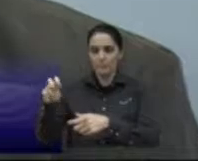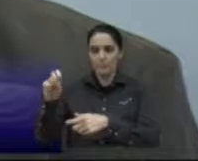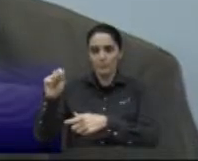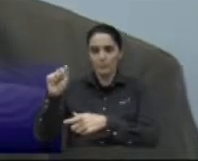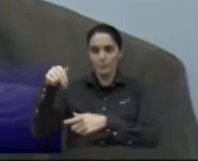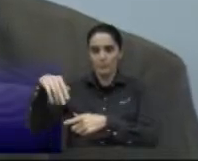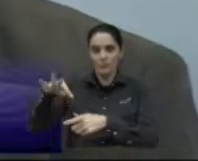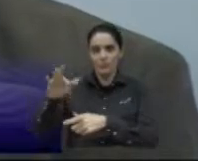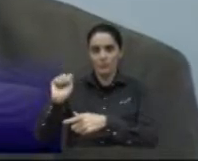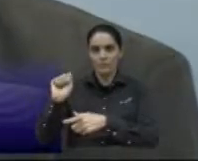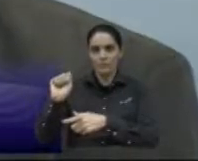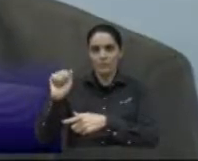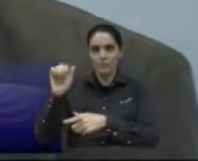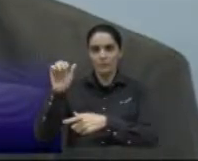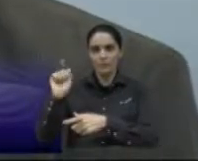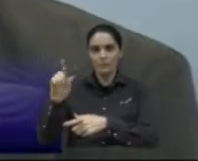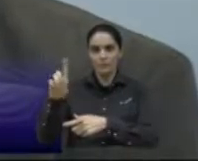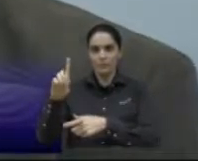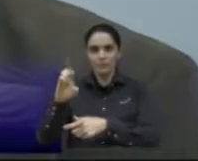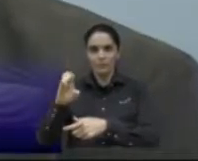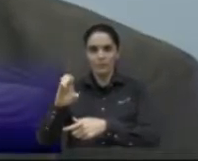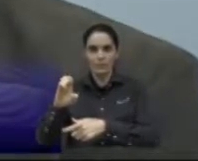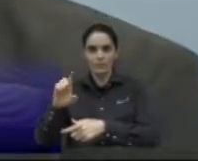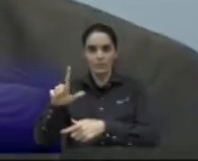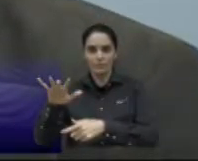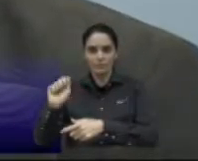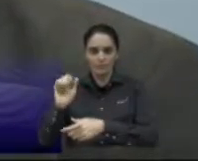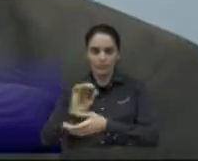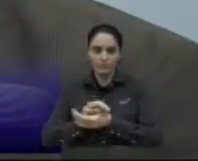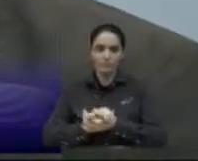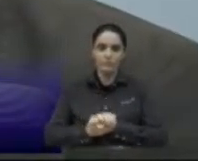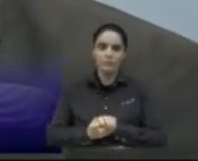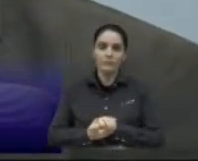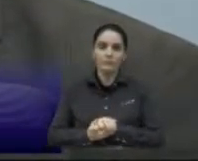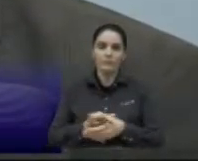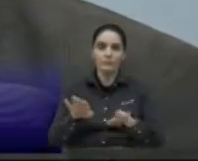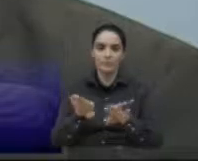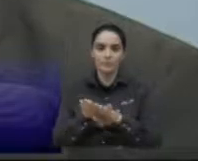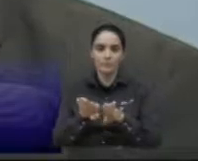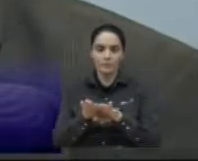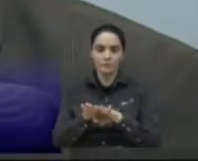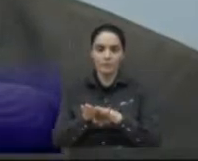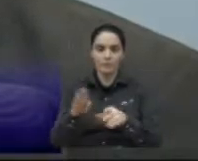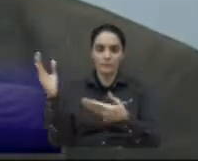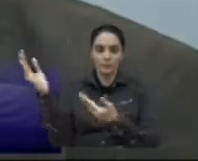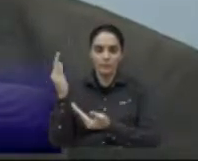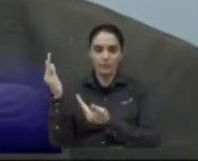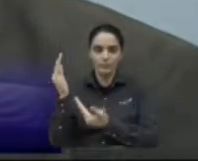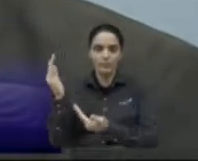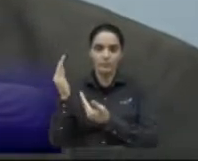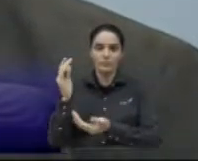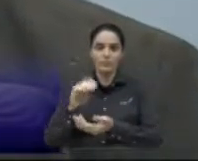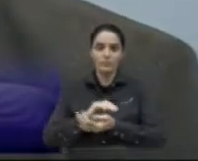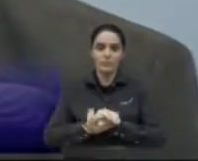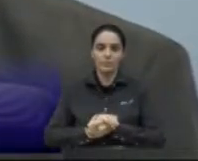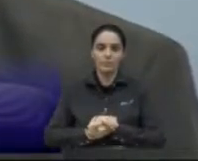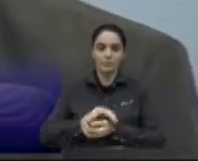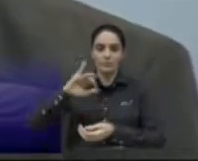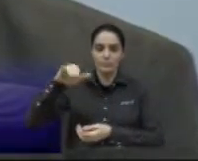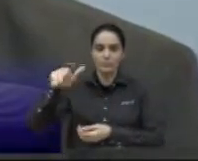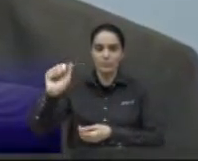nome do Luiz Carlos Faveta. Também homenageamos aqui o João